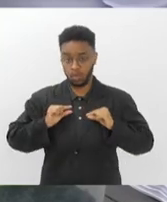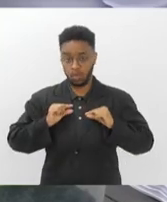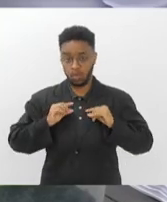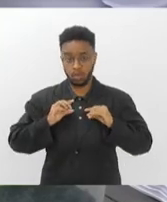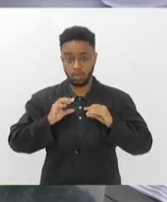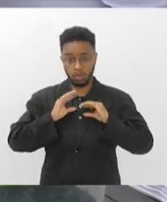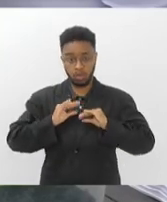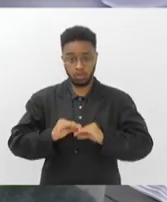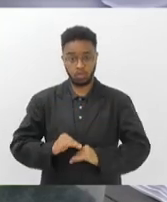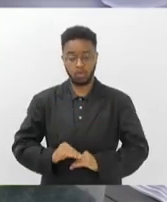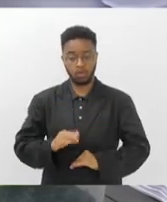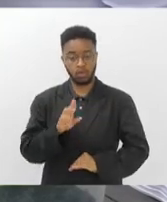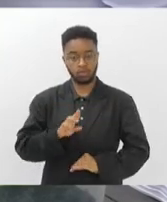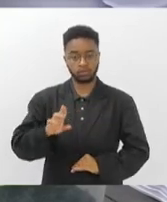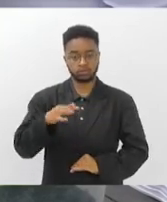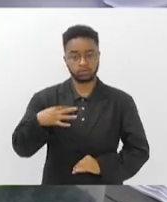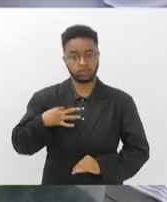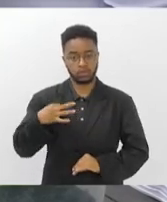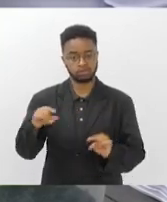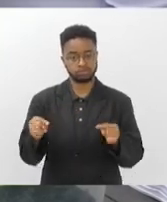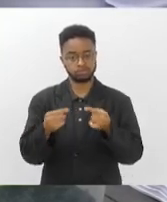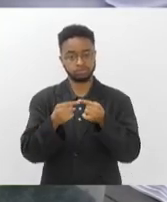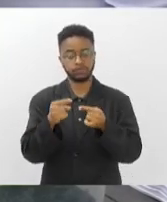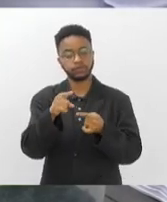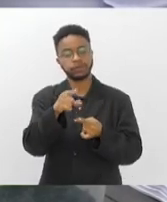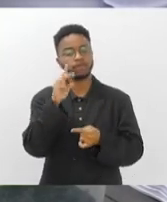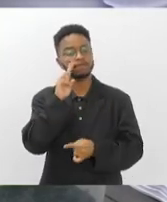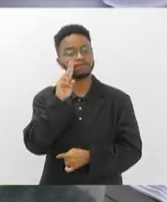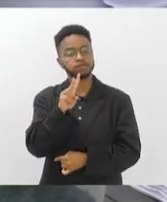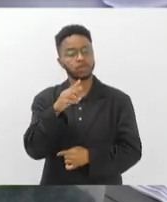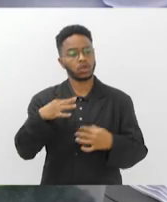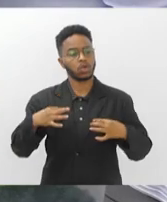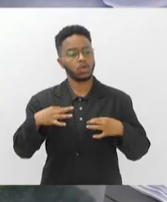entrava na audiência, deputado Amorim, via todo mundo